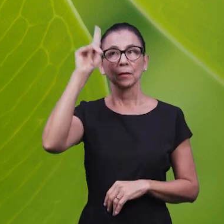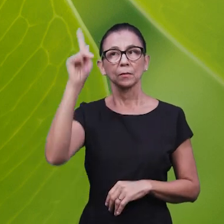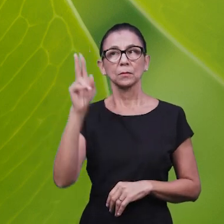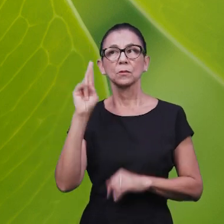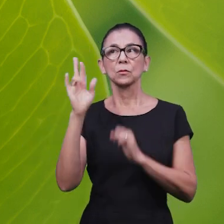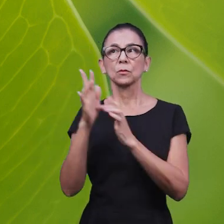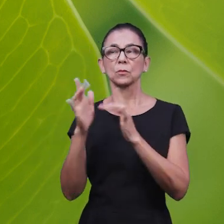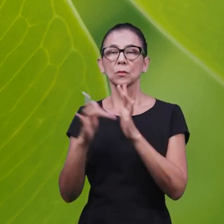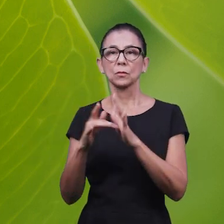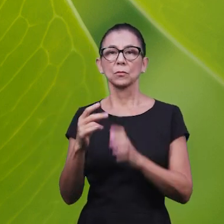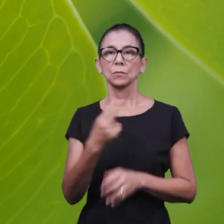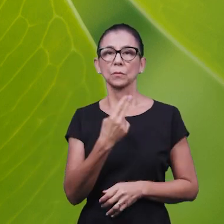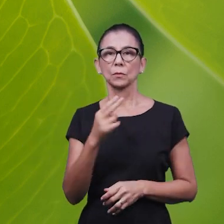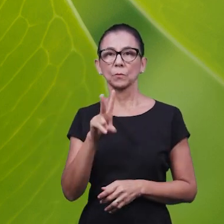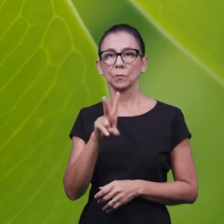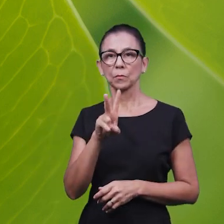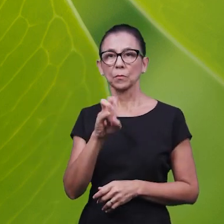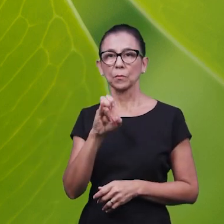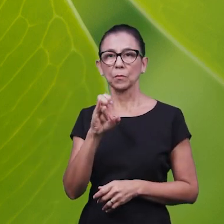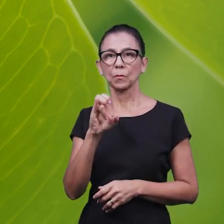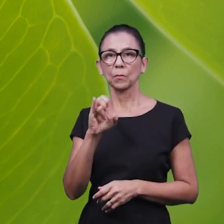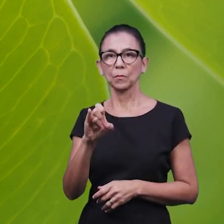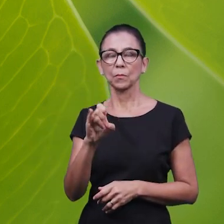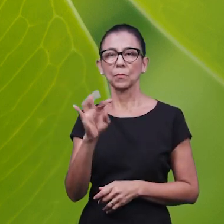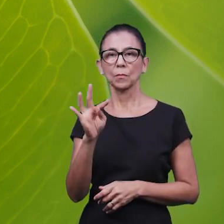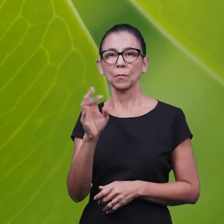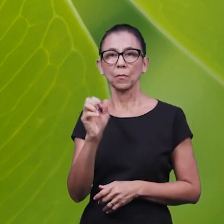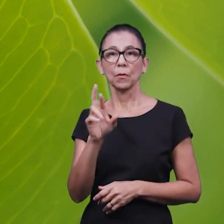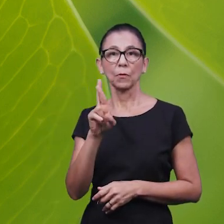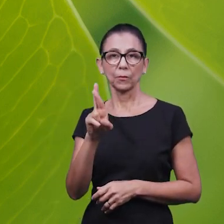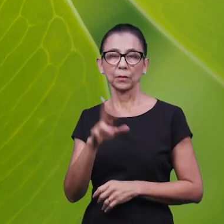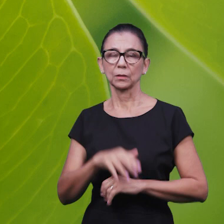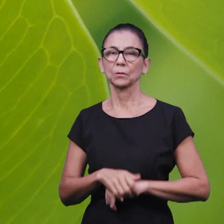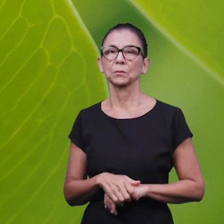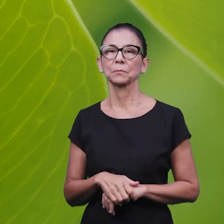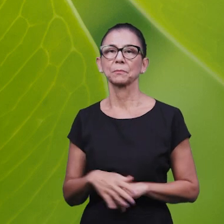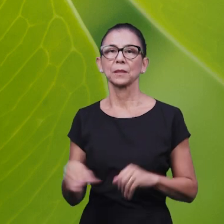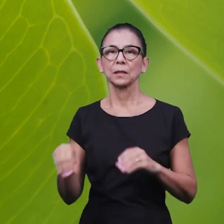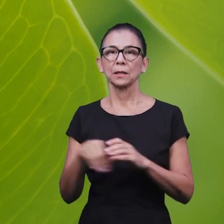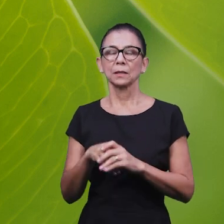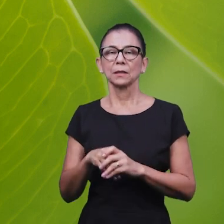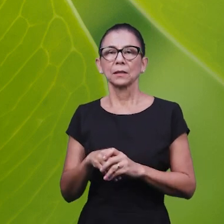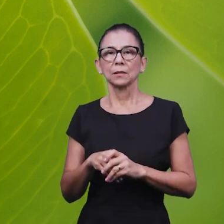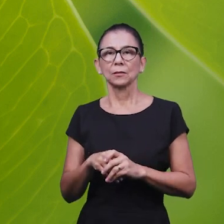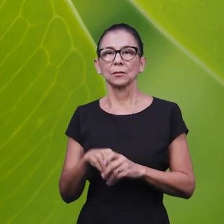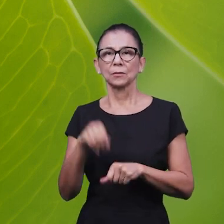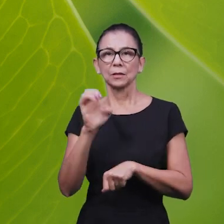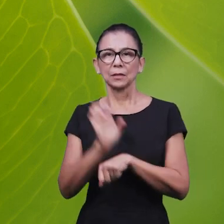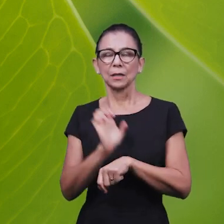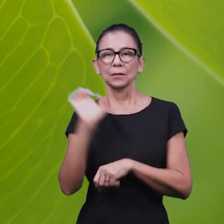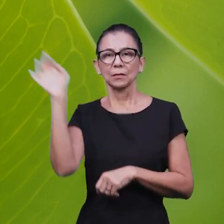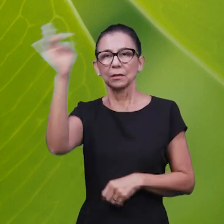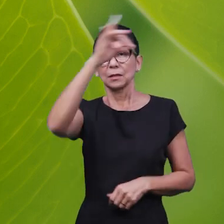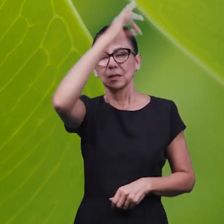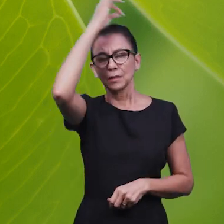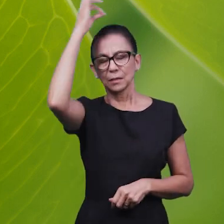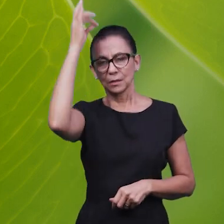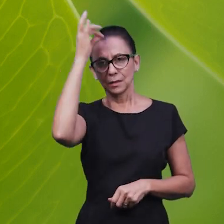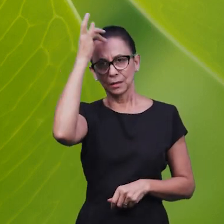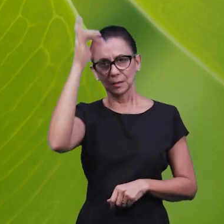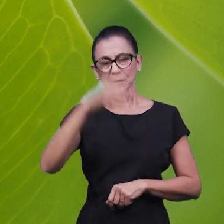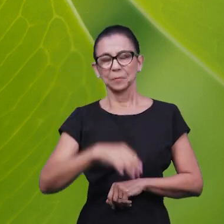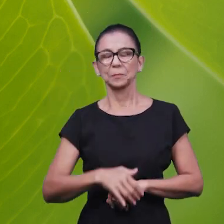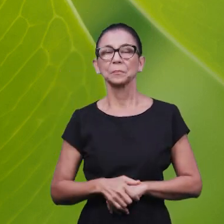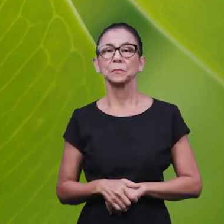nome é Vitor, sou da igreja de Campo Grande 1, localizada na cidade de Cariacica, no Espírito Santo. E eu gostaria de falar um pouquinho